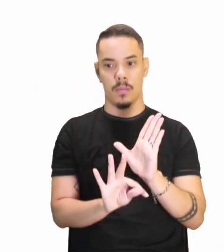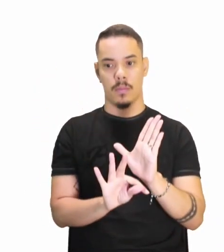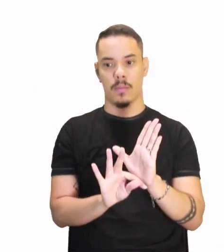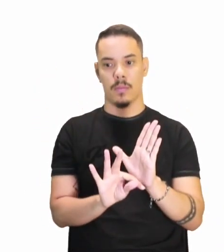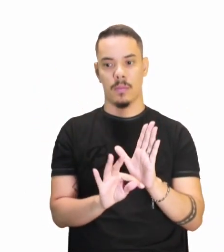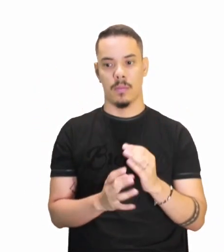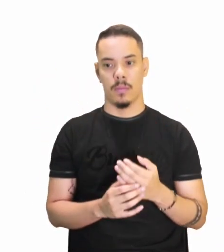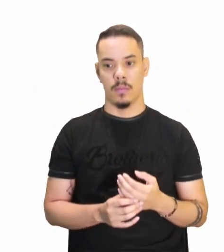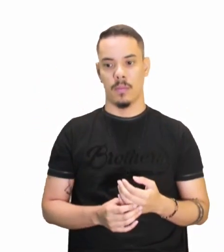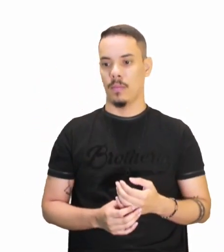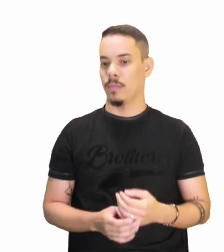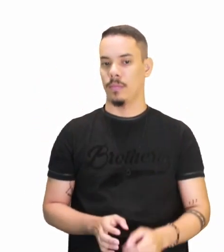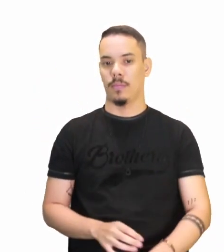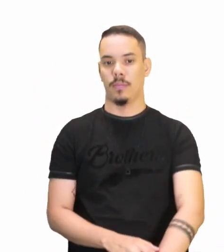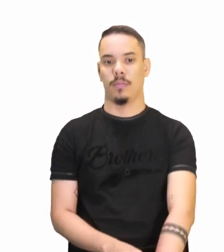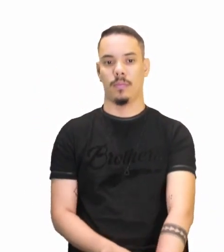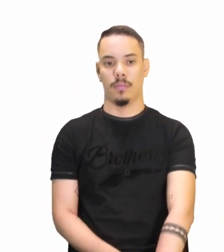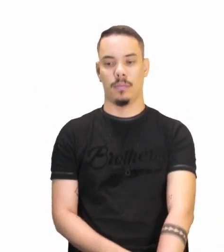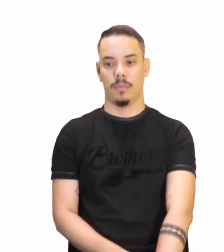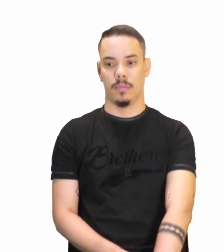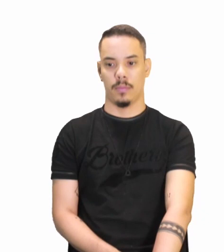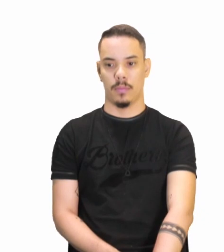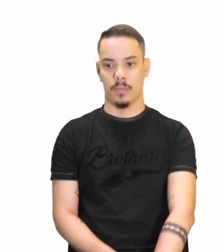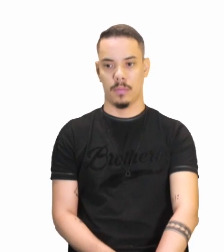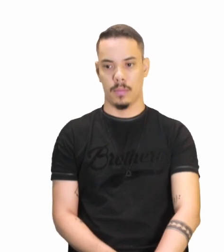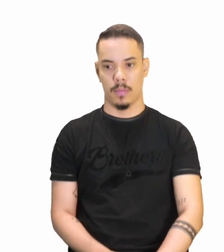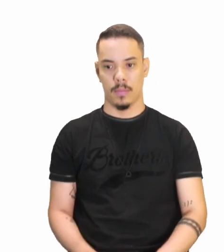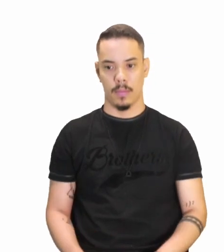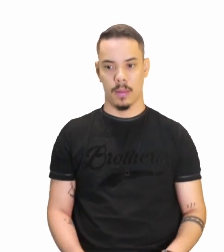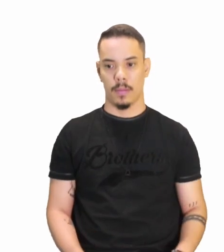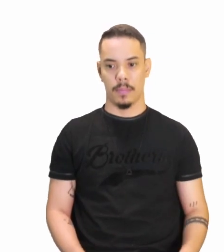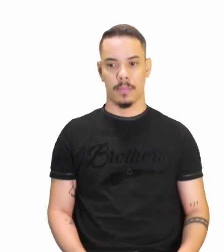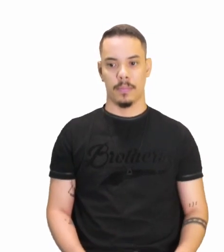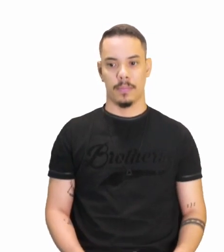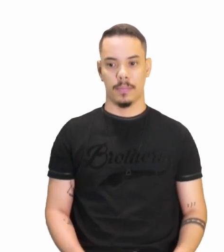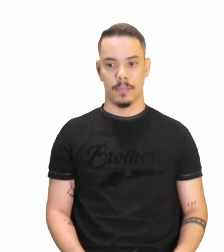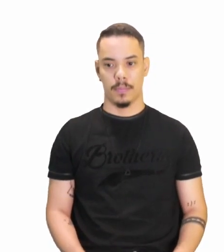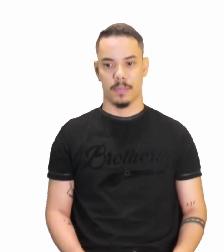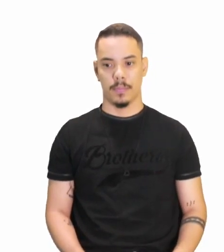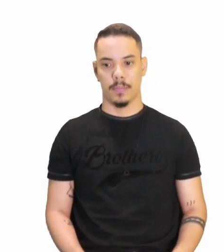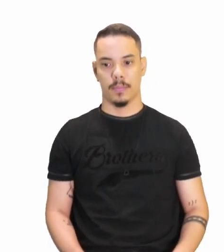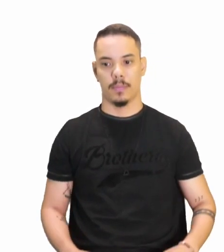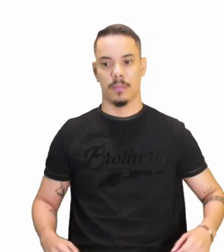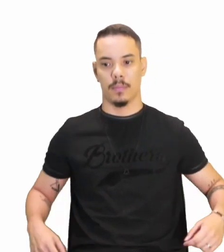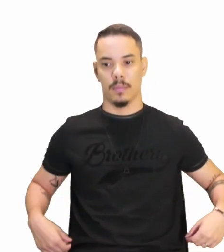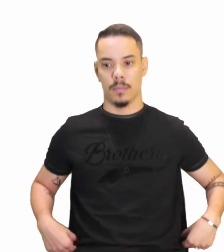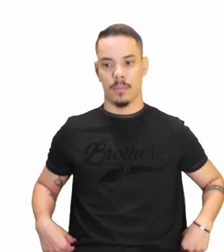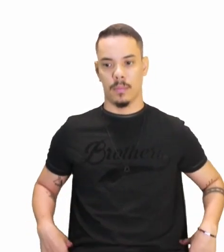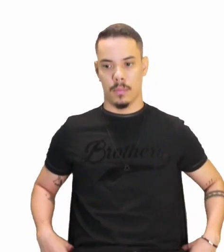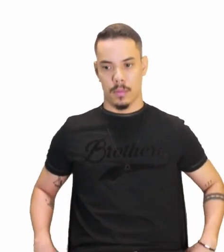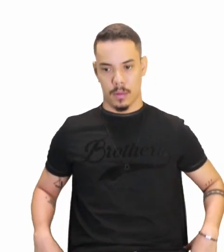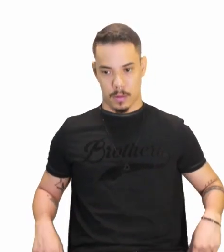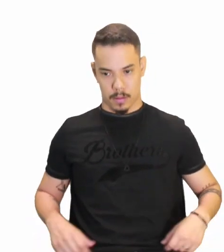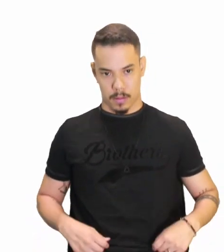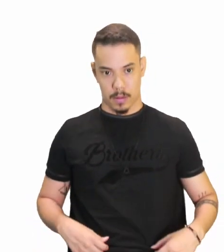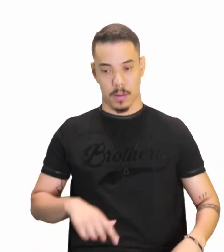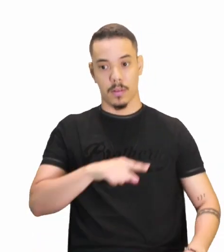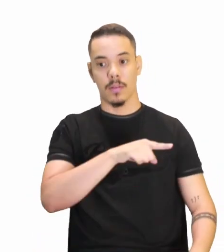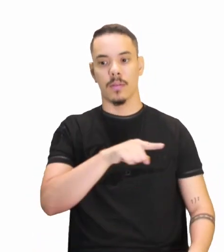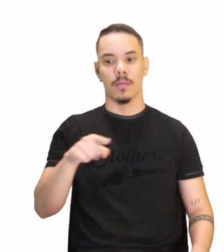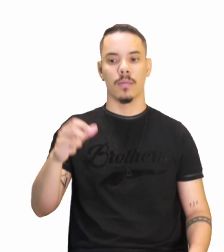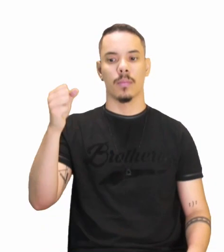vamos lá vamos procurando aqui onde que tá deixa eu ver aqui ó